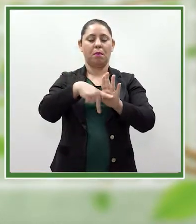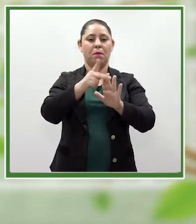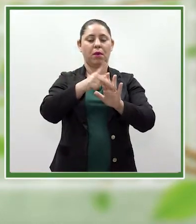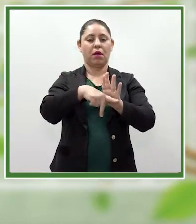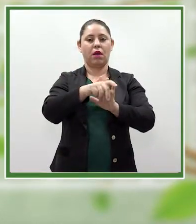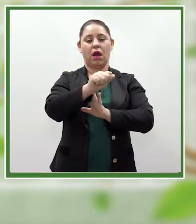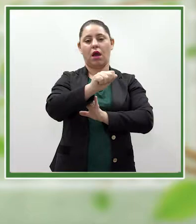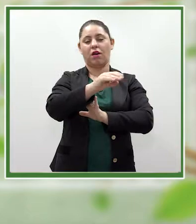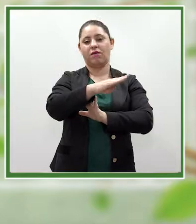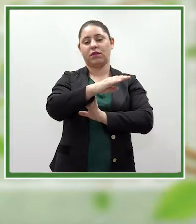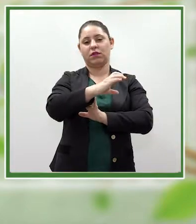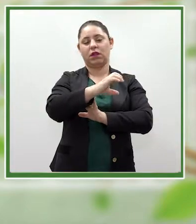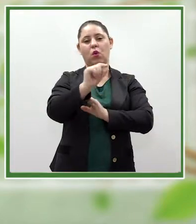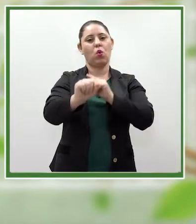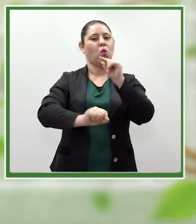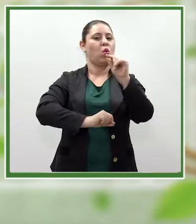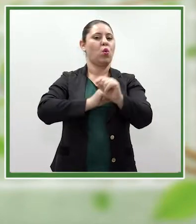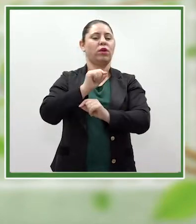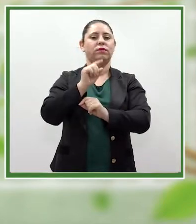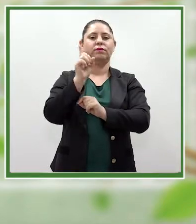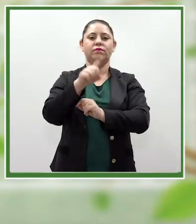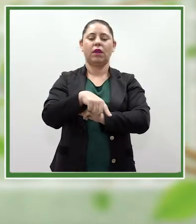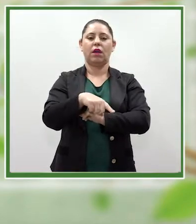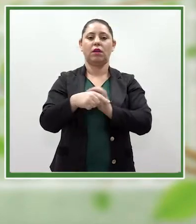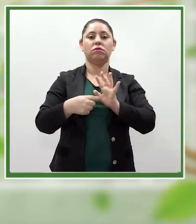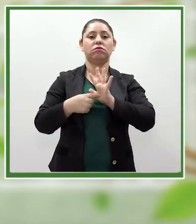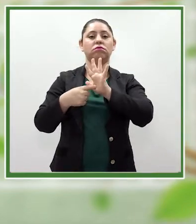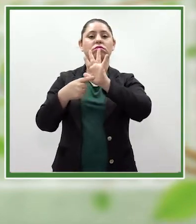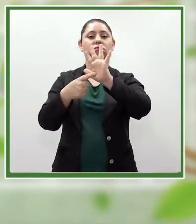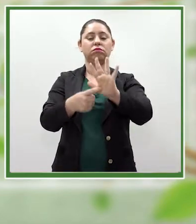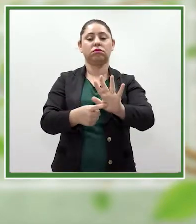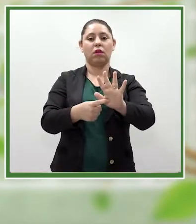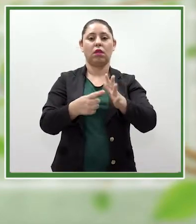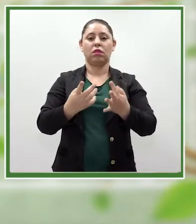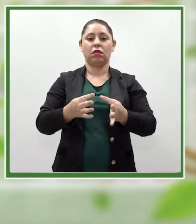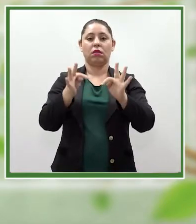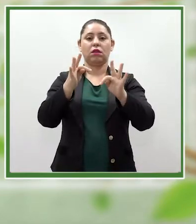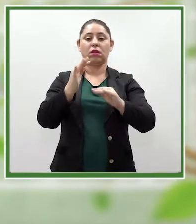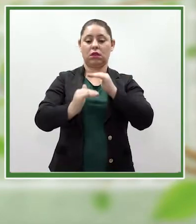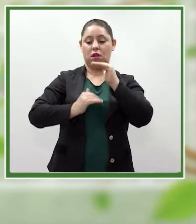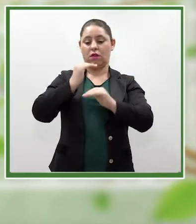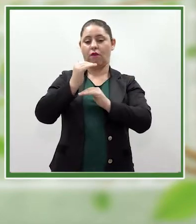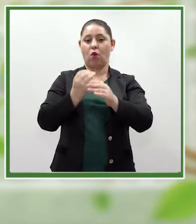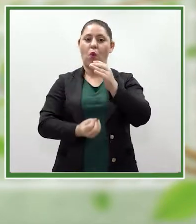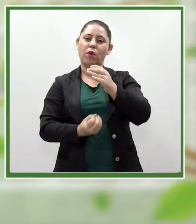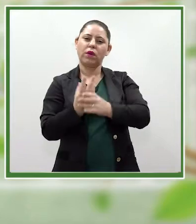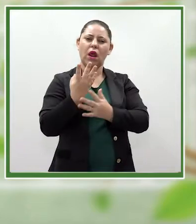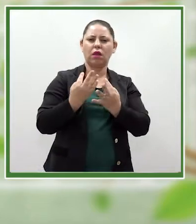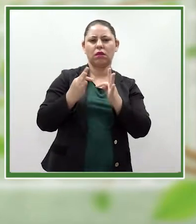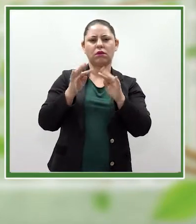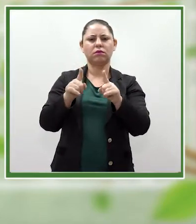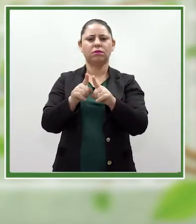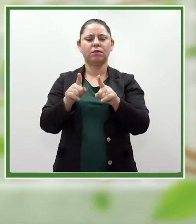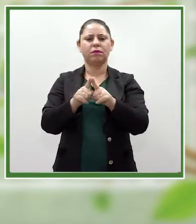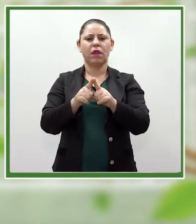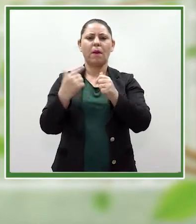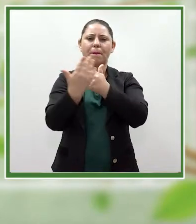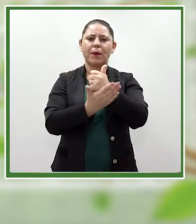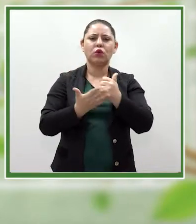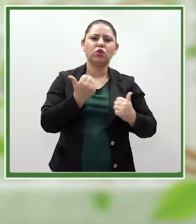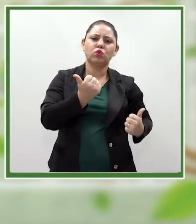para com esse grande plano, o Plano ABC, no sentido de apresentar tecnologias,